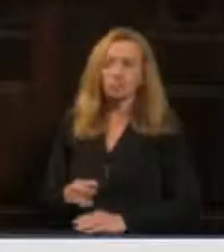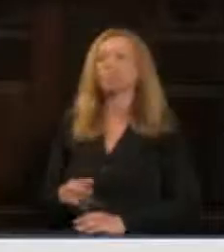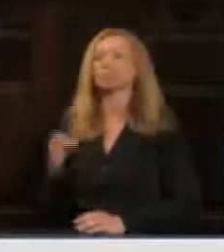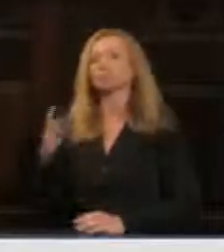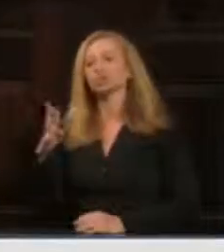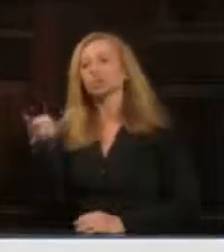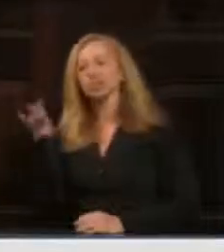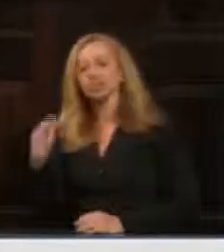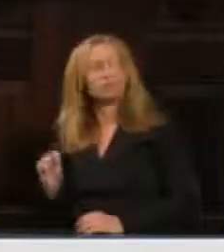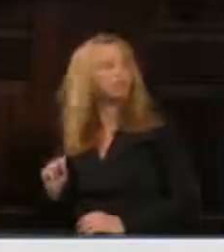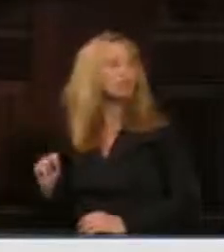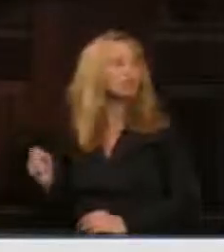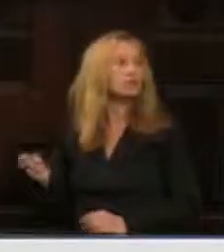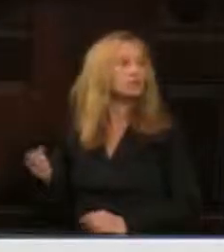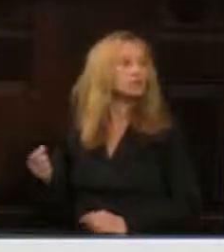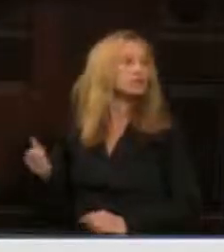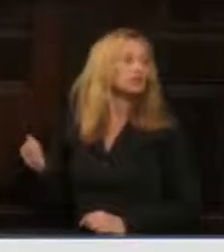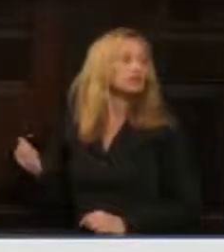país.